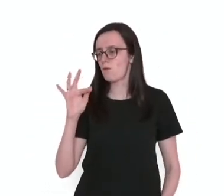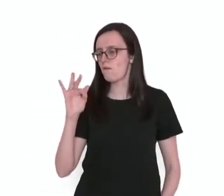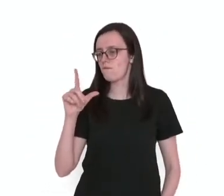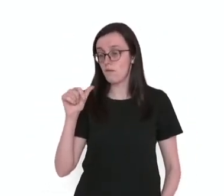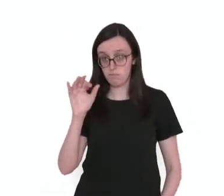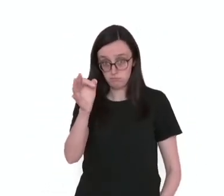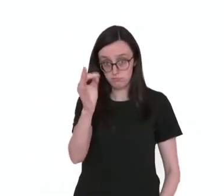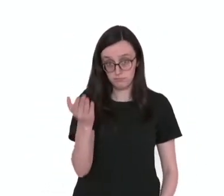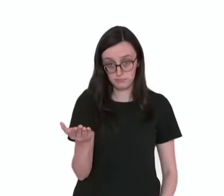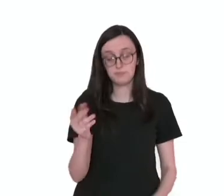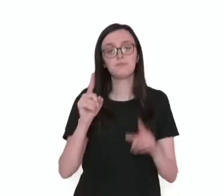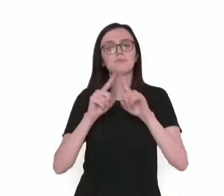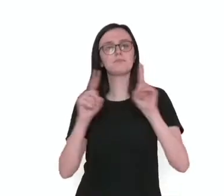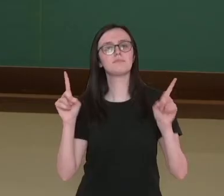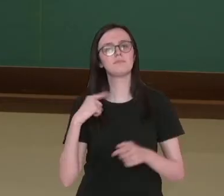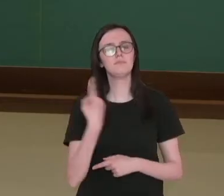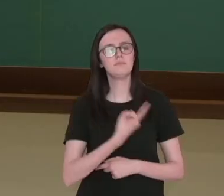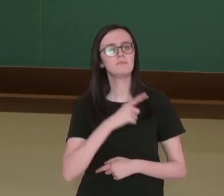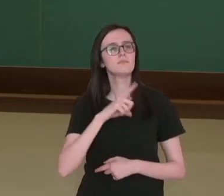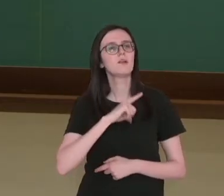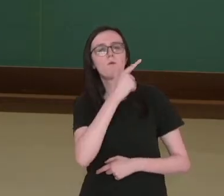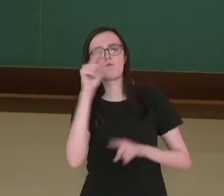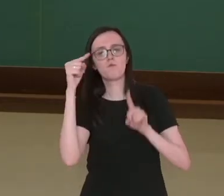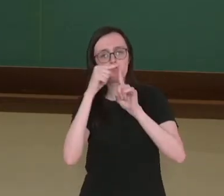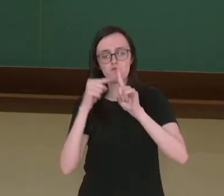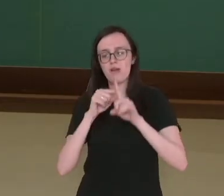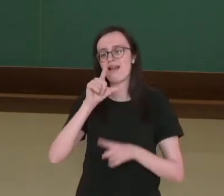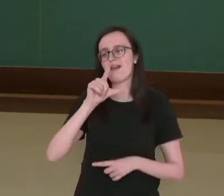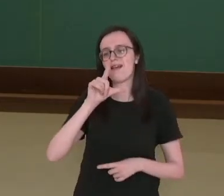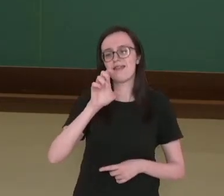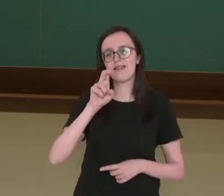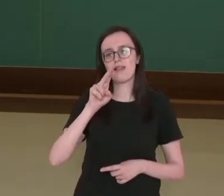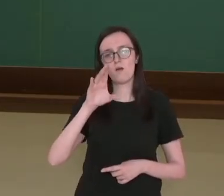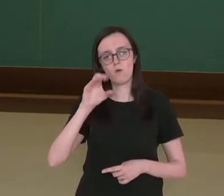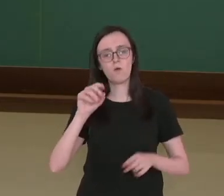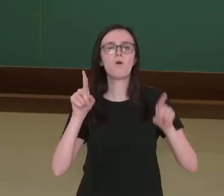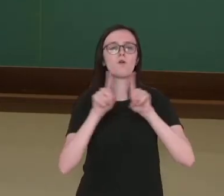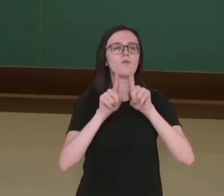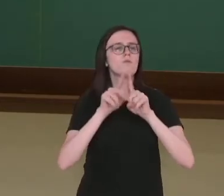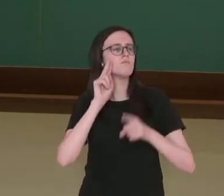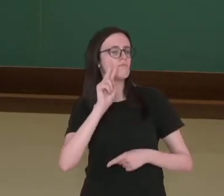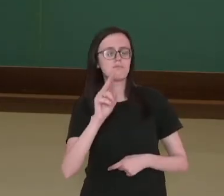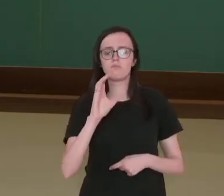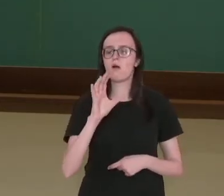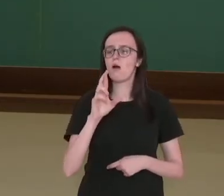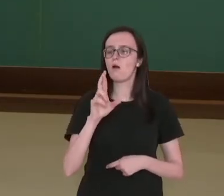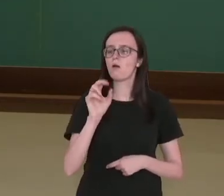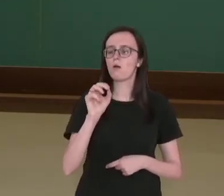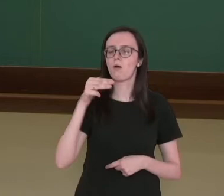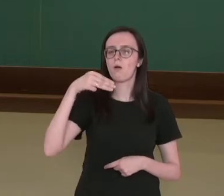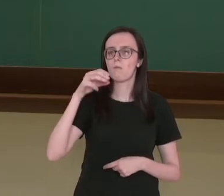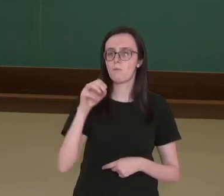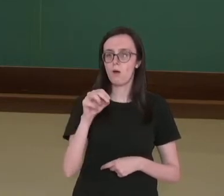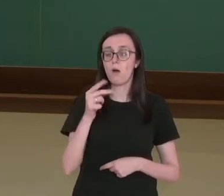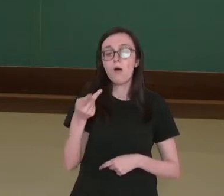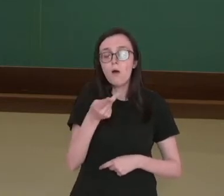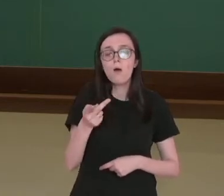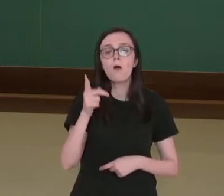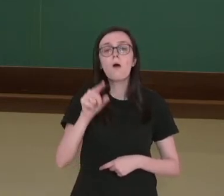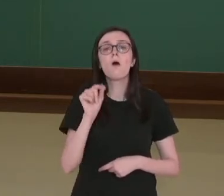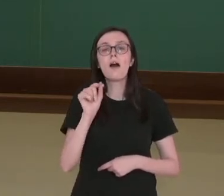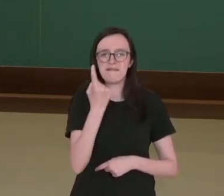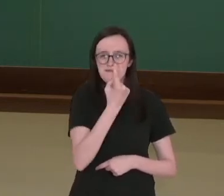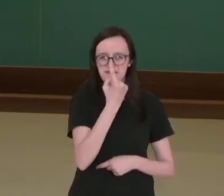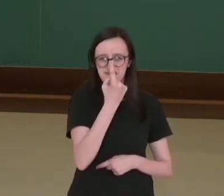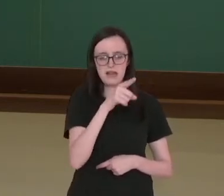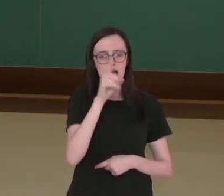cloroplasto. Mas a gente tem o leucoplasto e também tem o cromoplasto. Leucoplasto, eles vão armazenar substâncias que podem